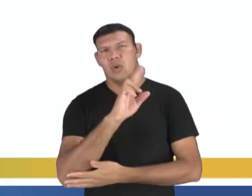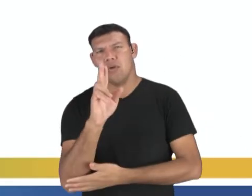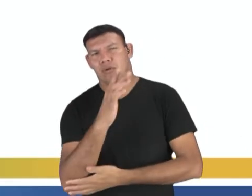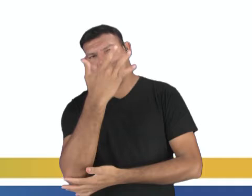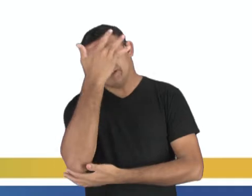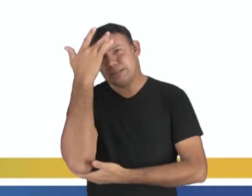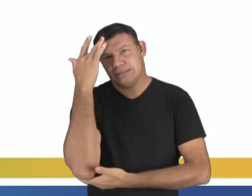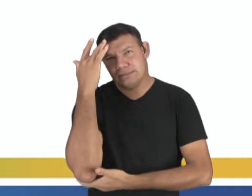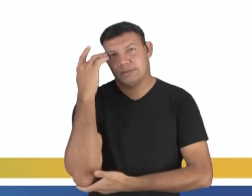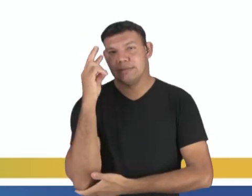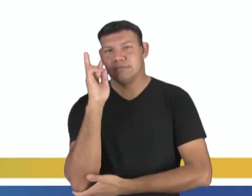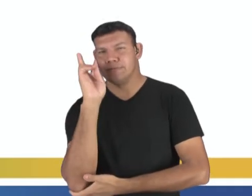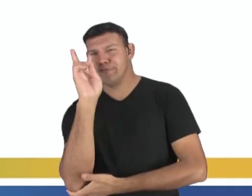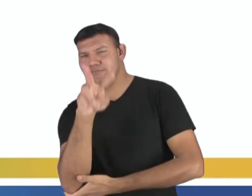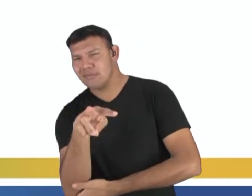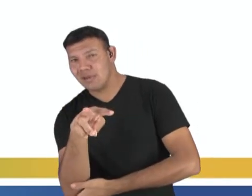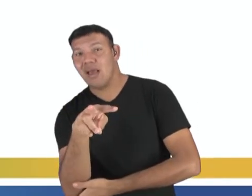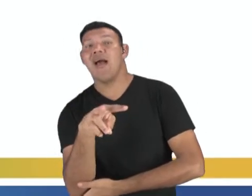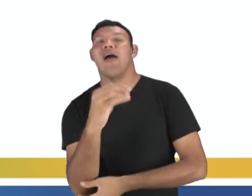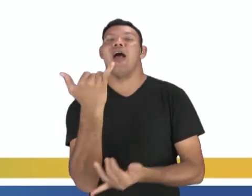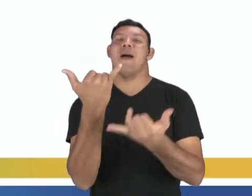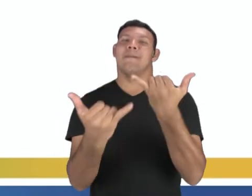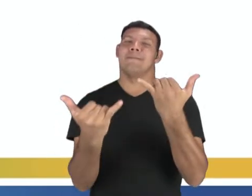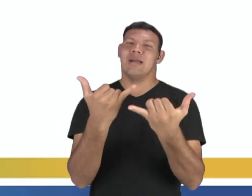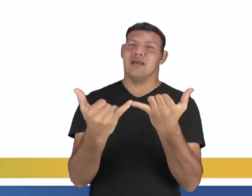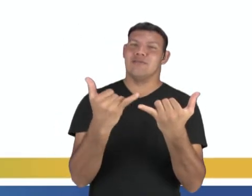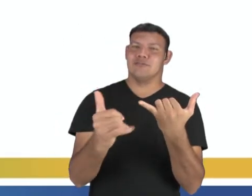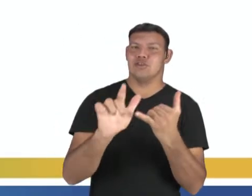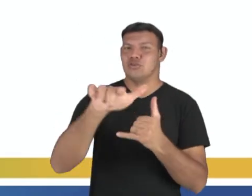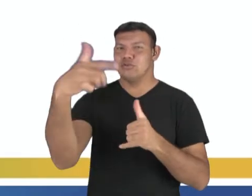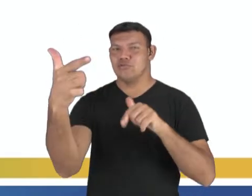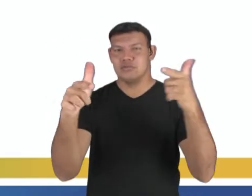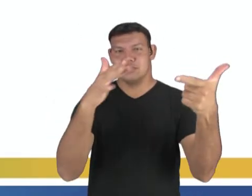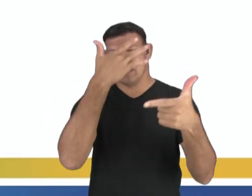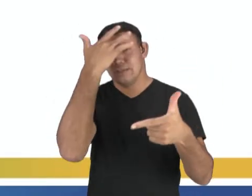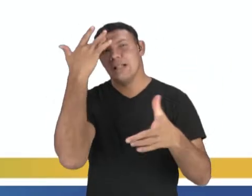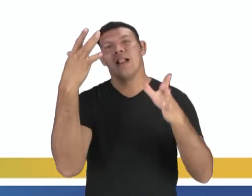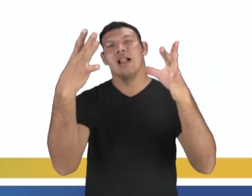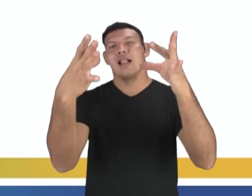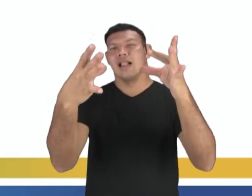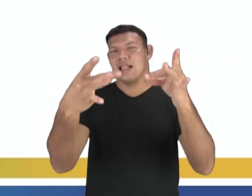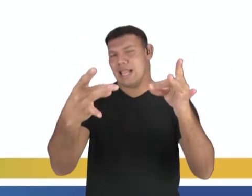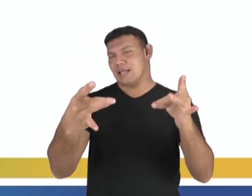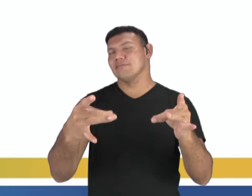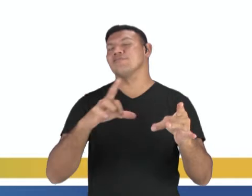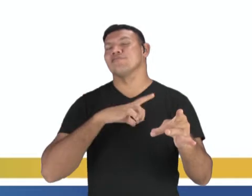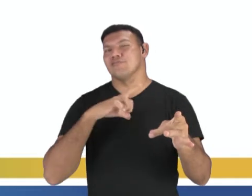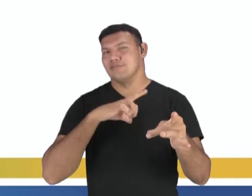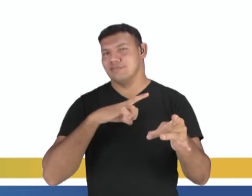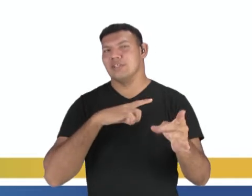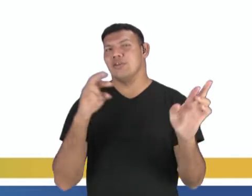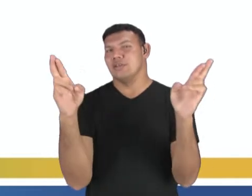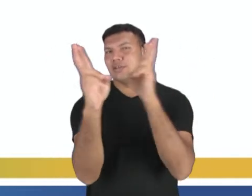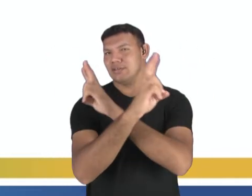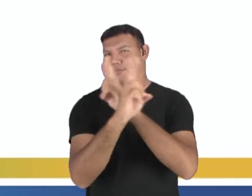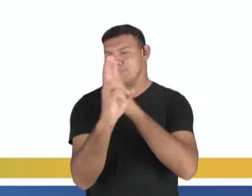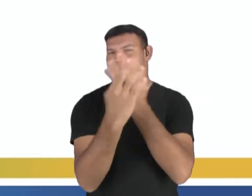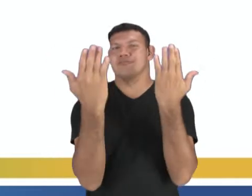viu, fulano, que parece com outra pessoa, então na descrição também existe essa relação